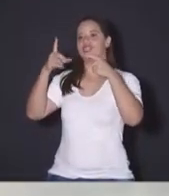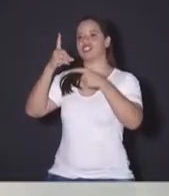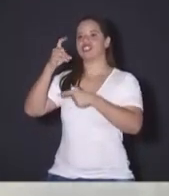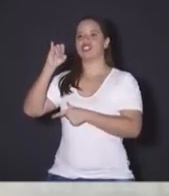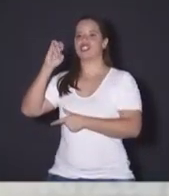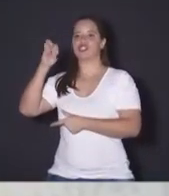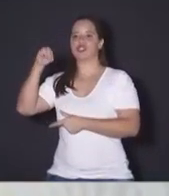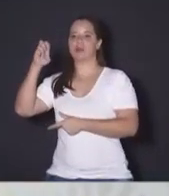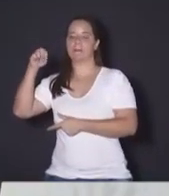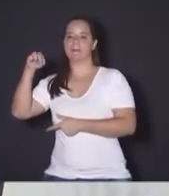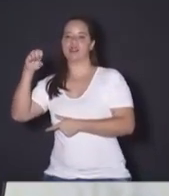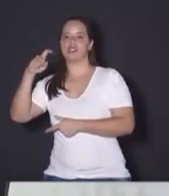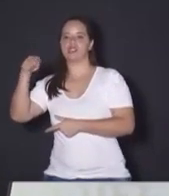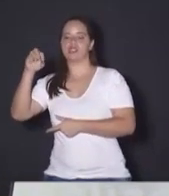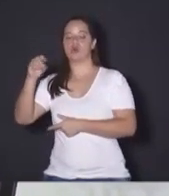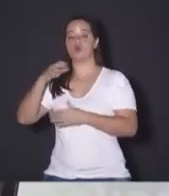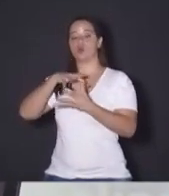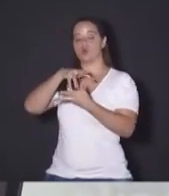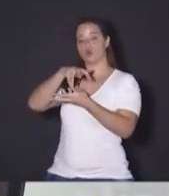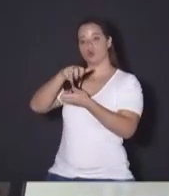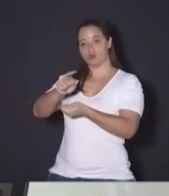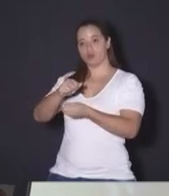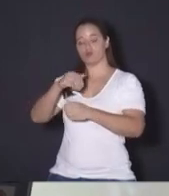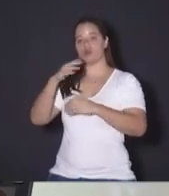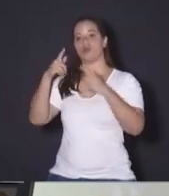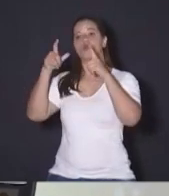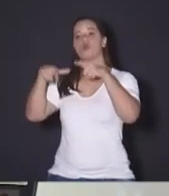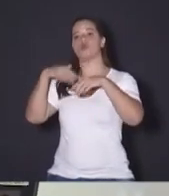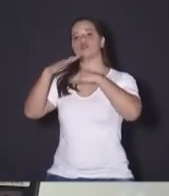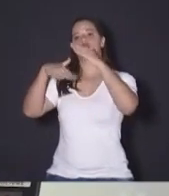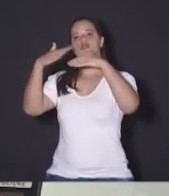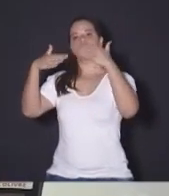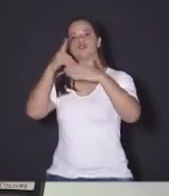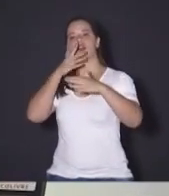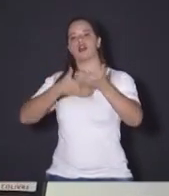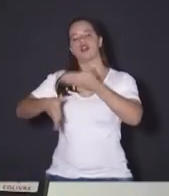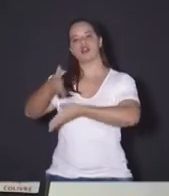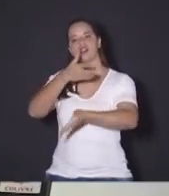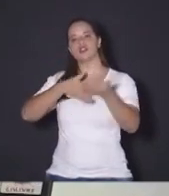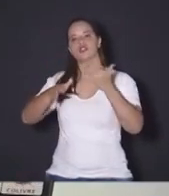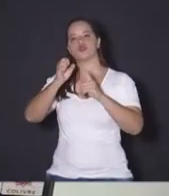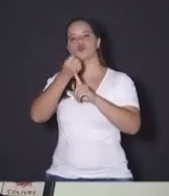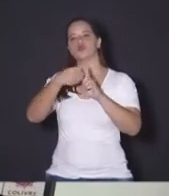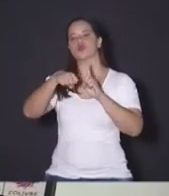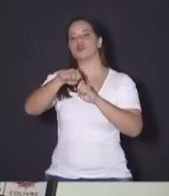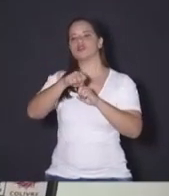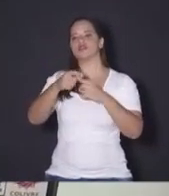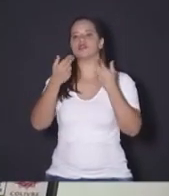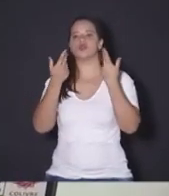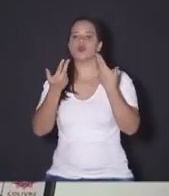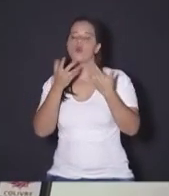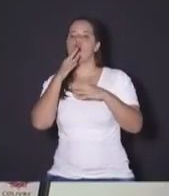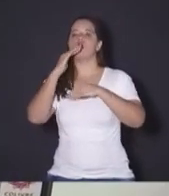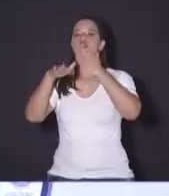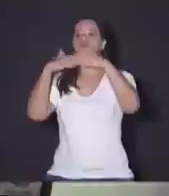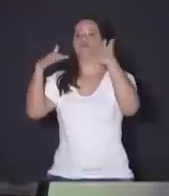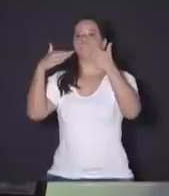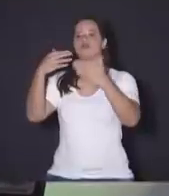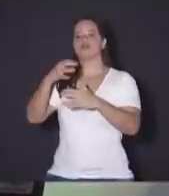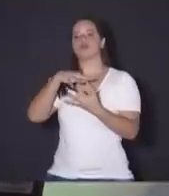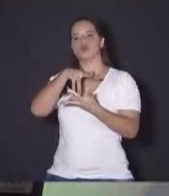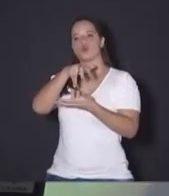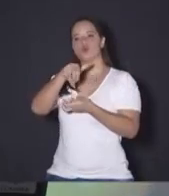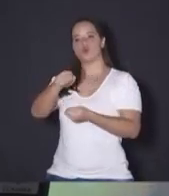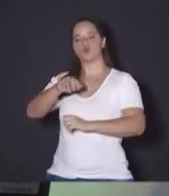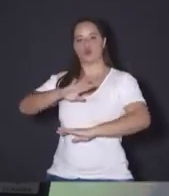é um espaço onde se desenvolvem relações sociais da mesma forma como se desenvolvem no mundo físico